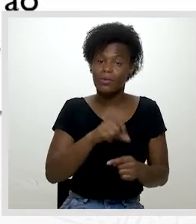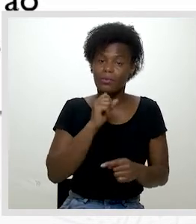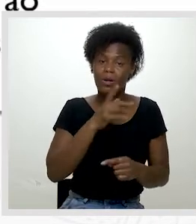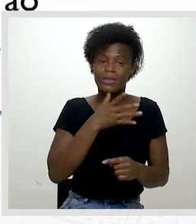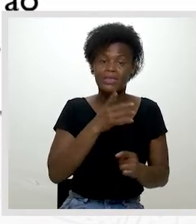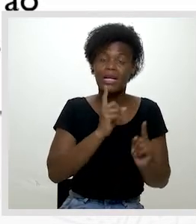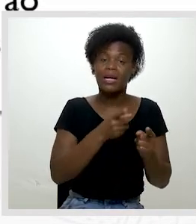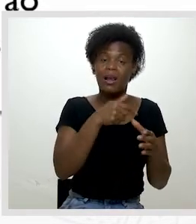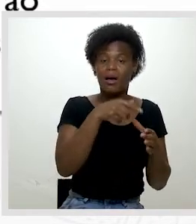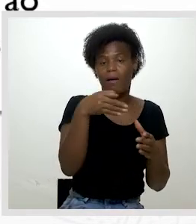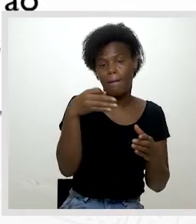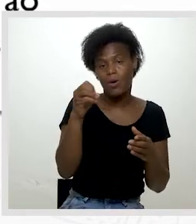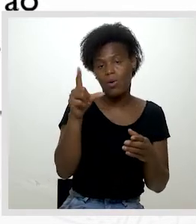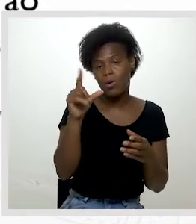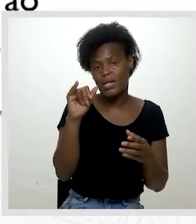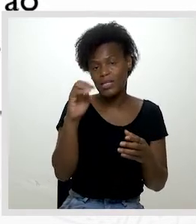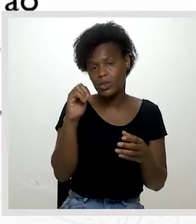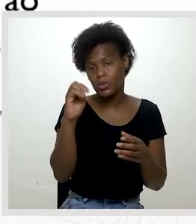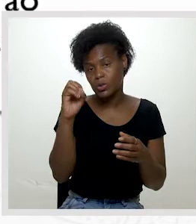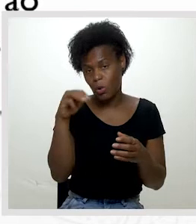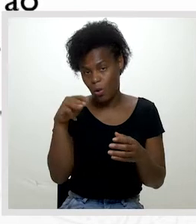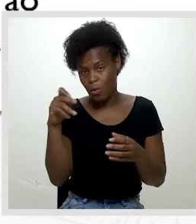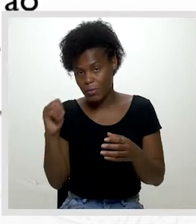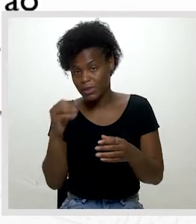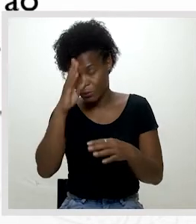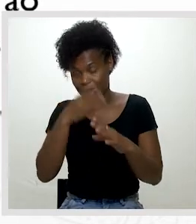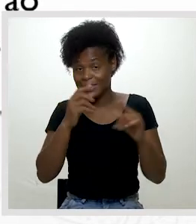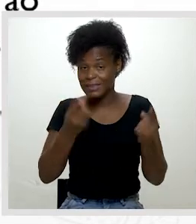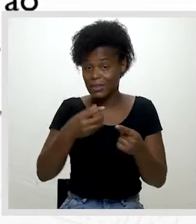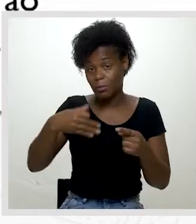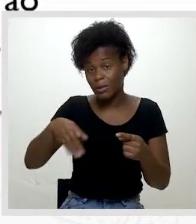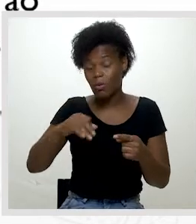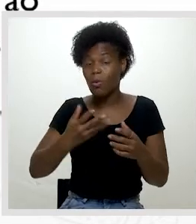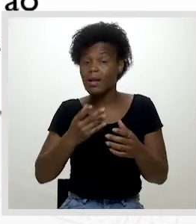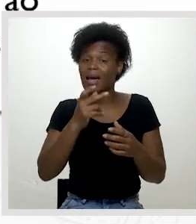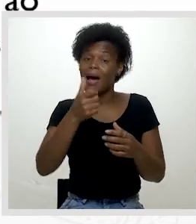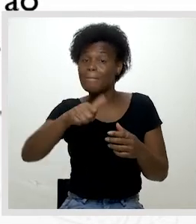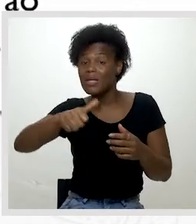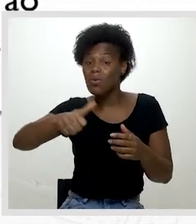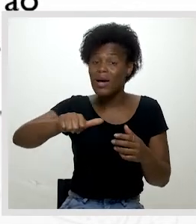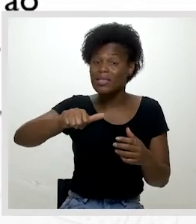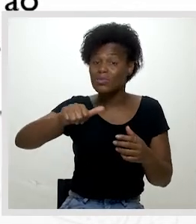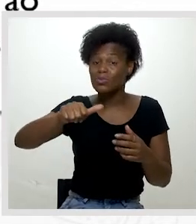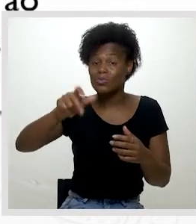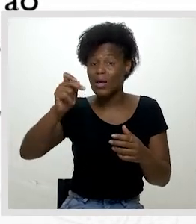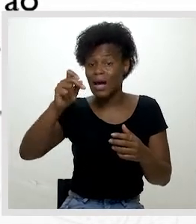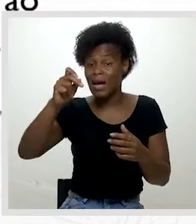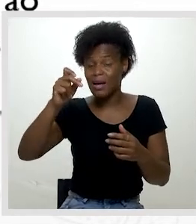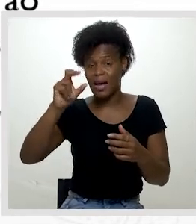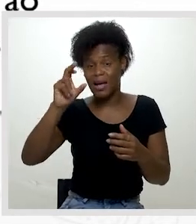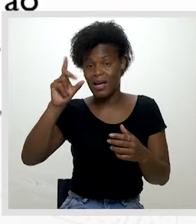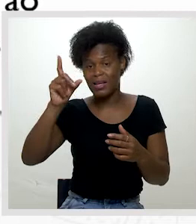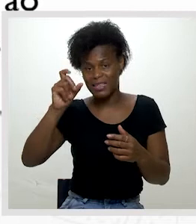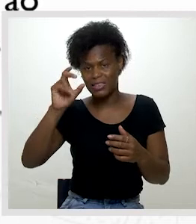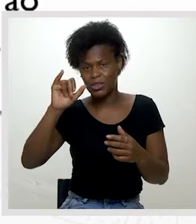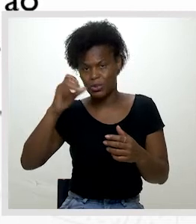nas polissomas que acontece a síntese de proteína é quando nós introduzimos os aminoácidos radioativos no citoplasma. E eles dão